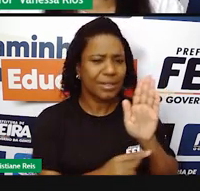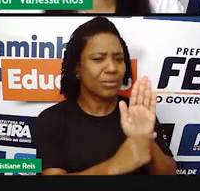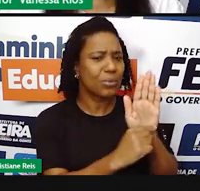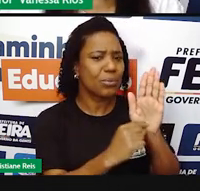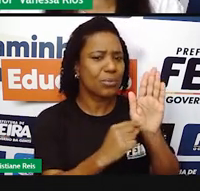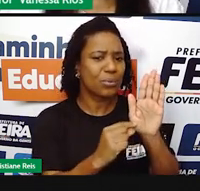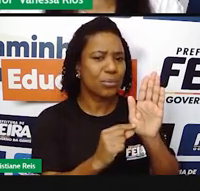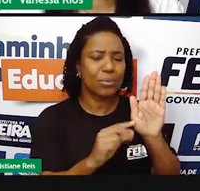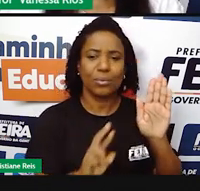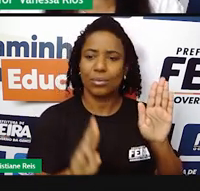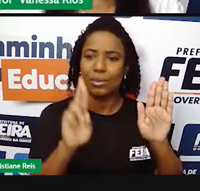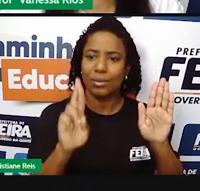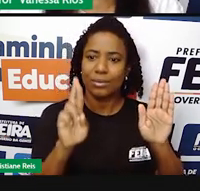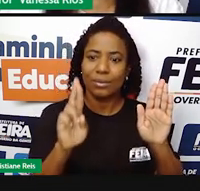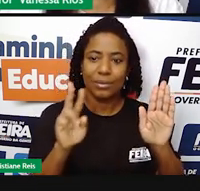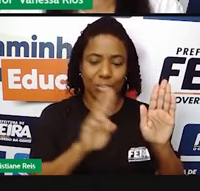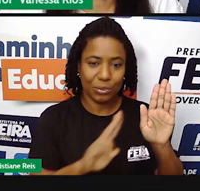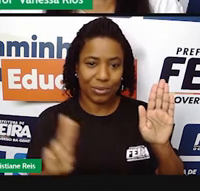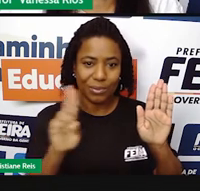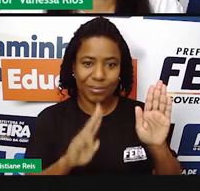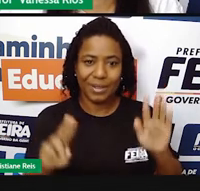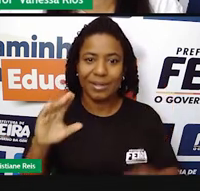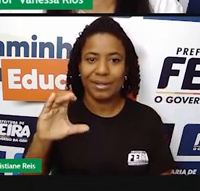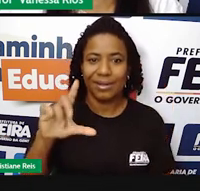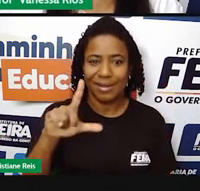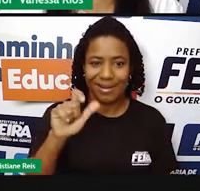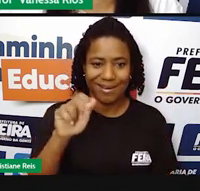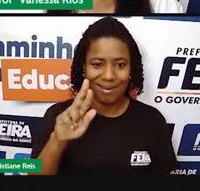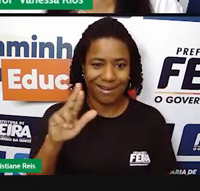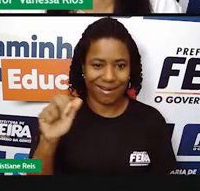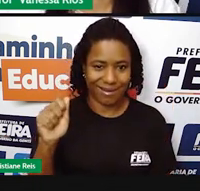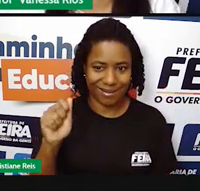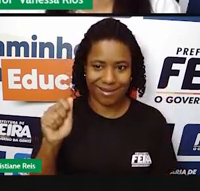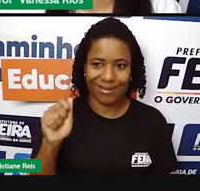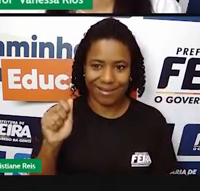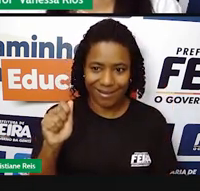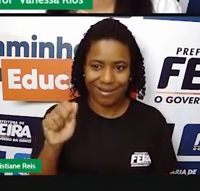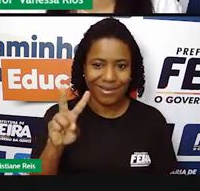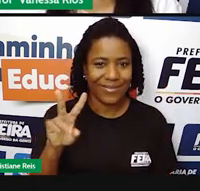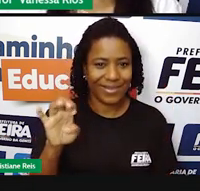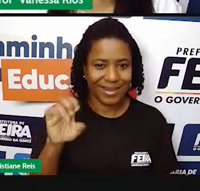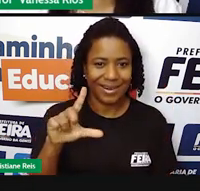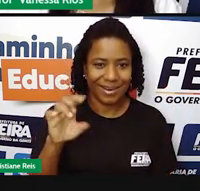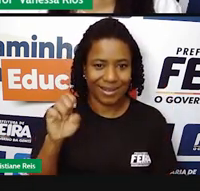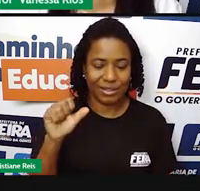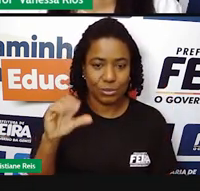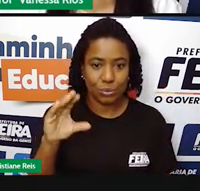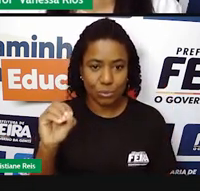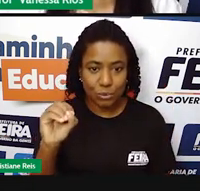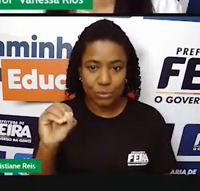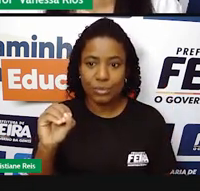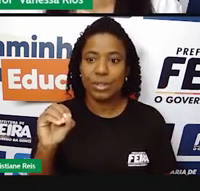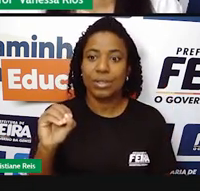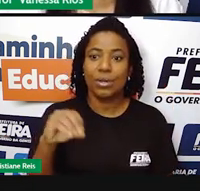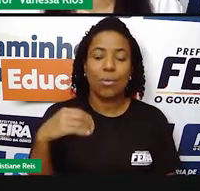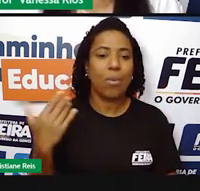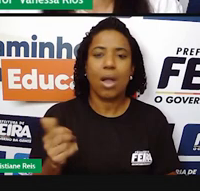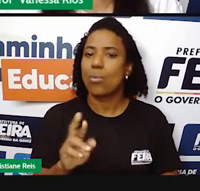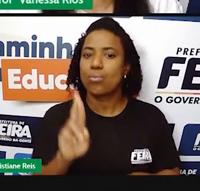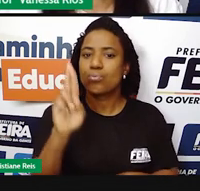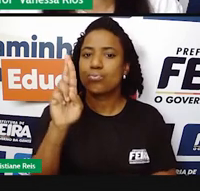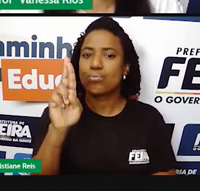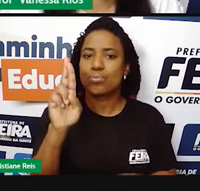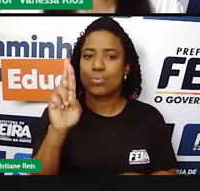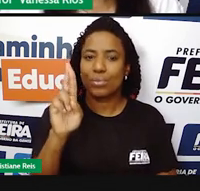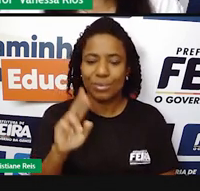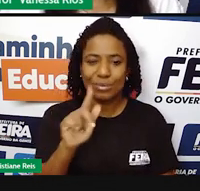por Clara Velasco, e aqui G1, que é o site, né, jornalístico onde a